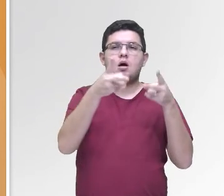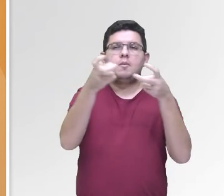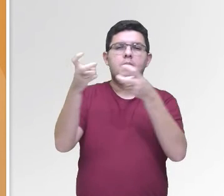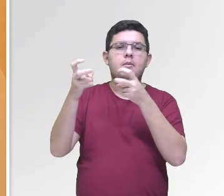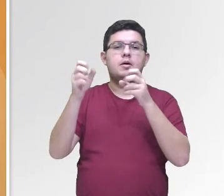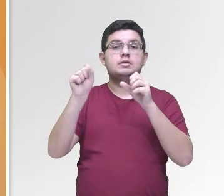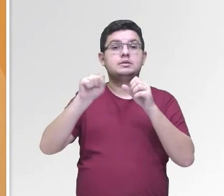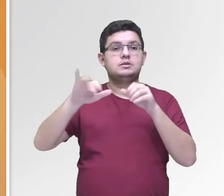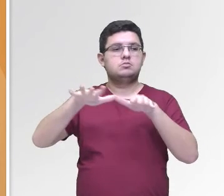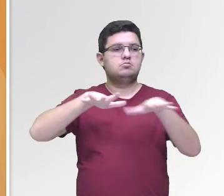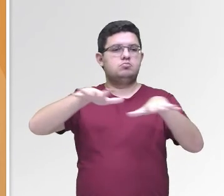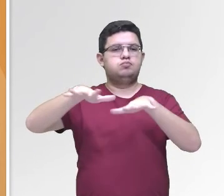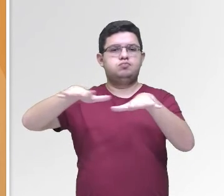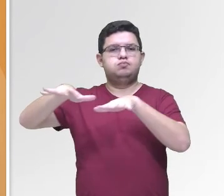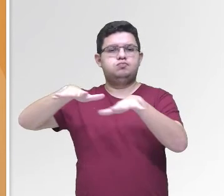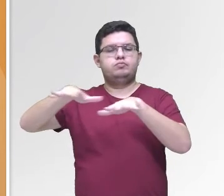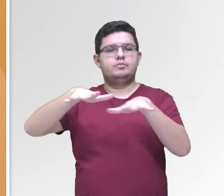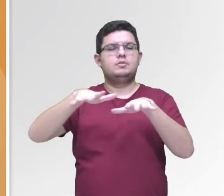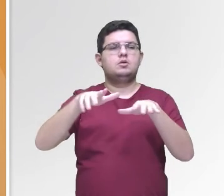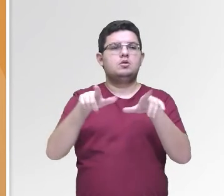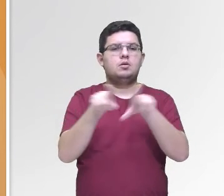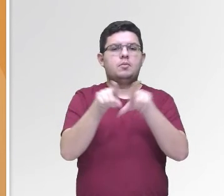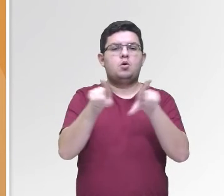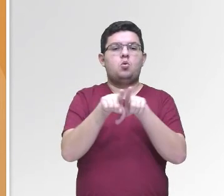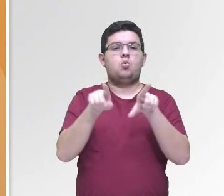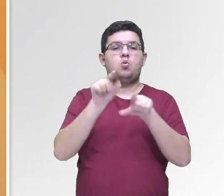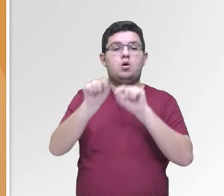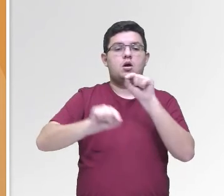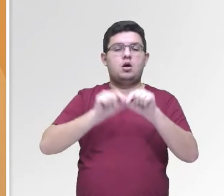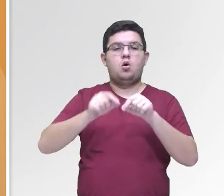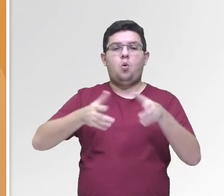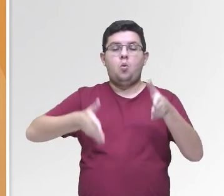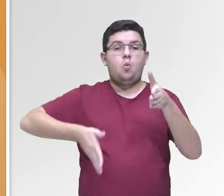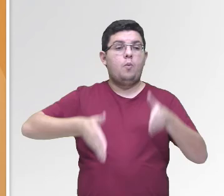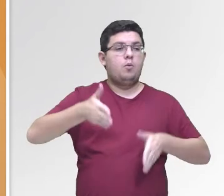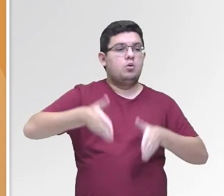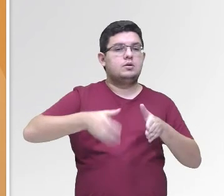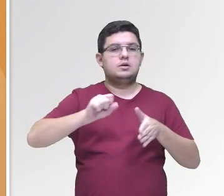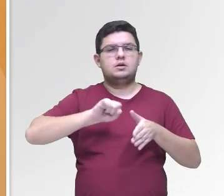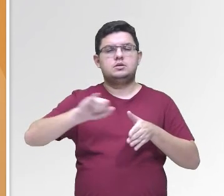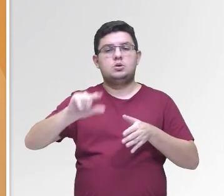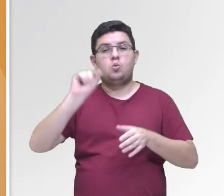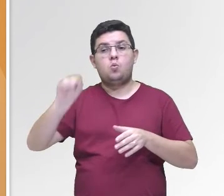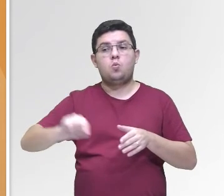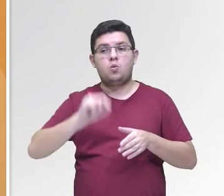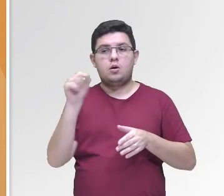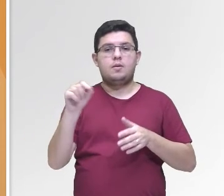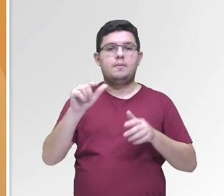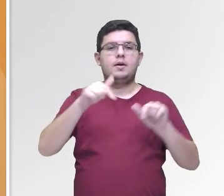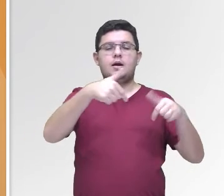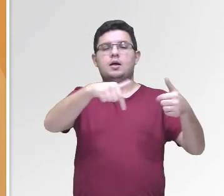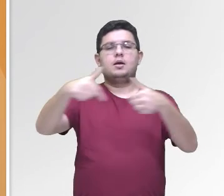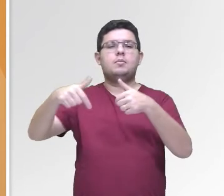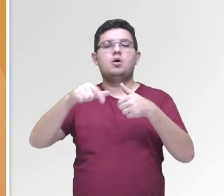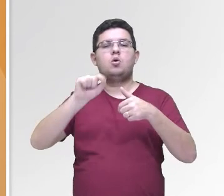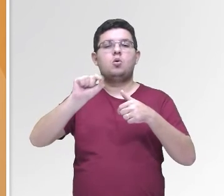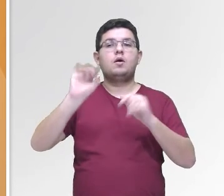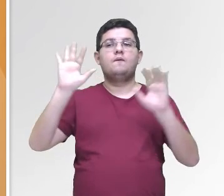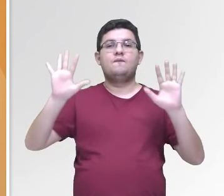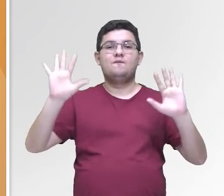né? Tremores, robôs aí que são feitos para trabalhar em evento, para dar